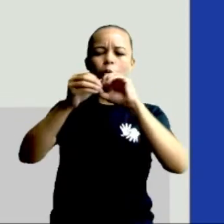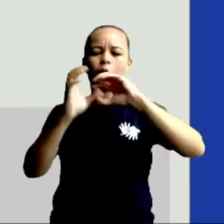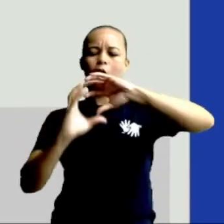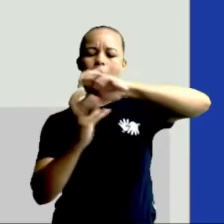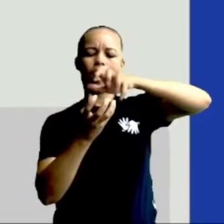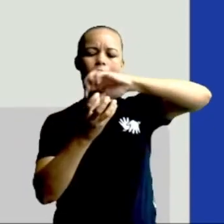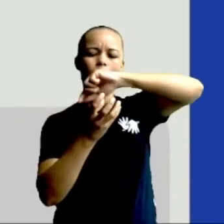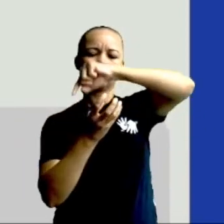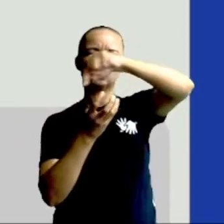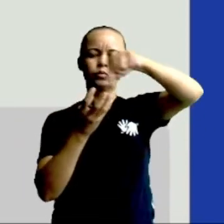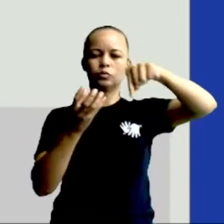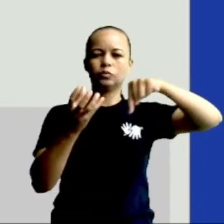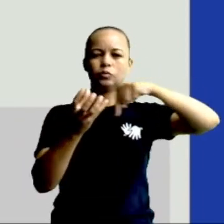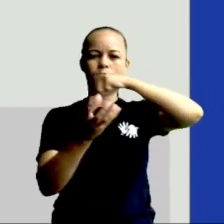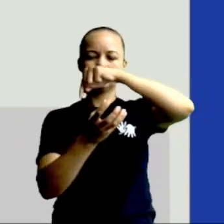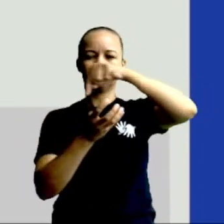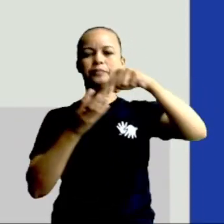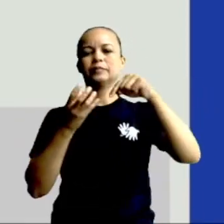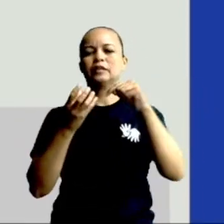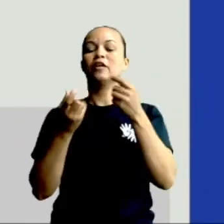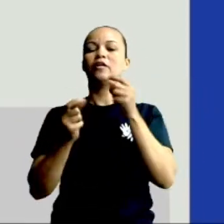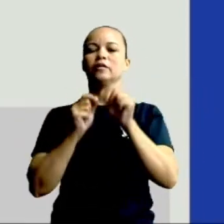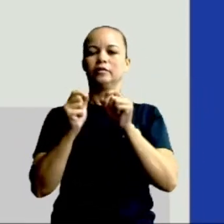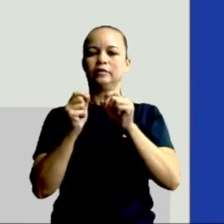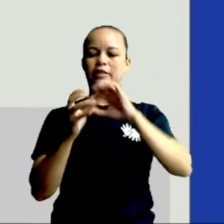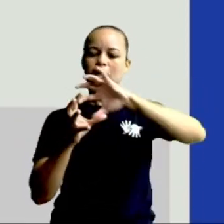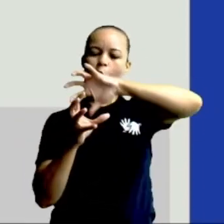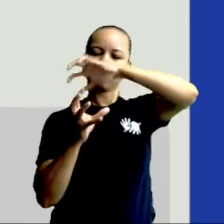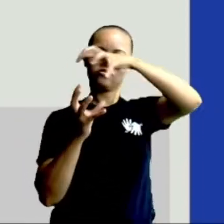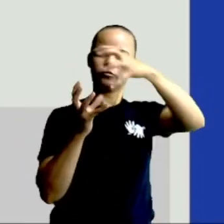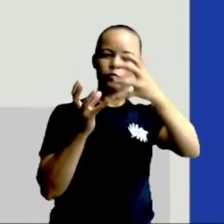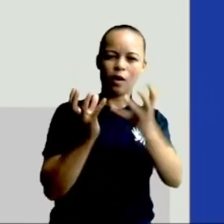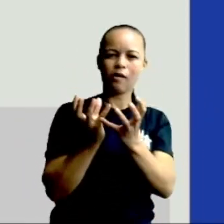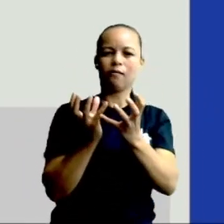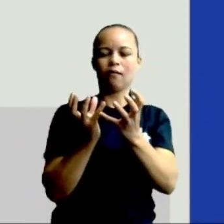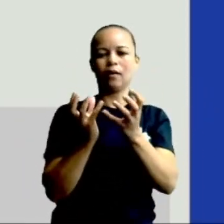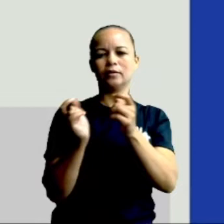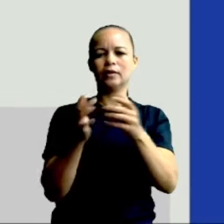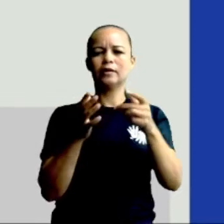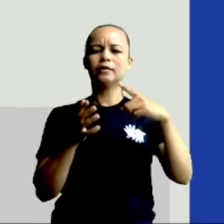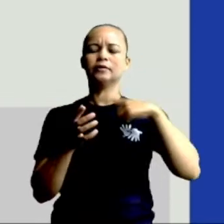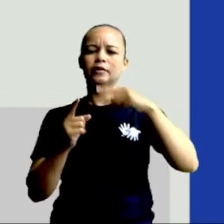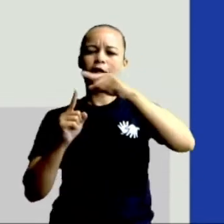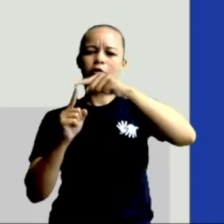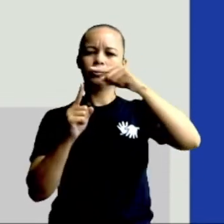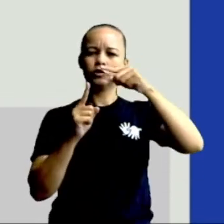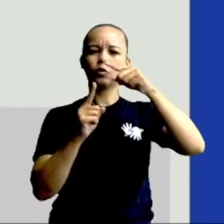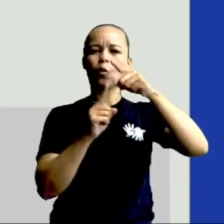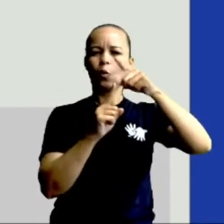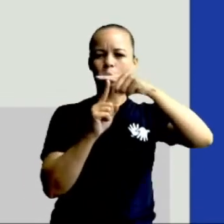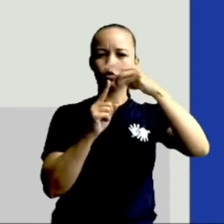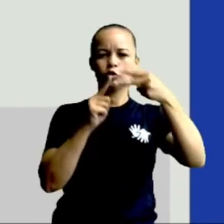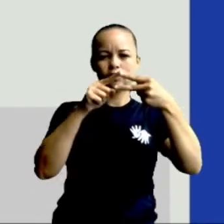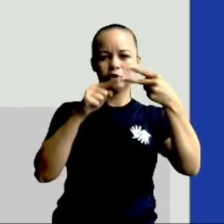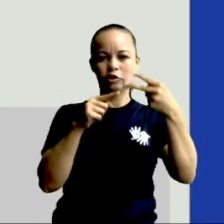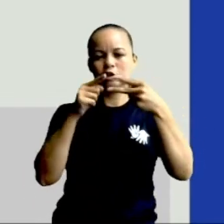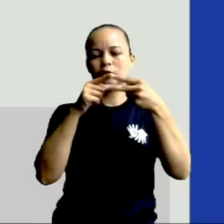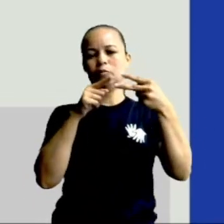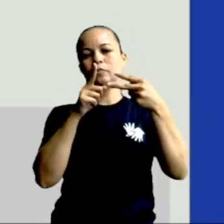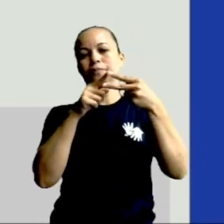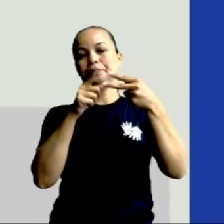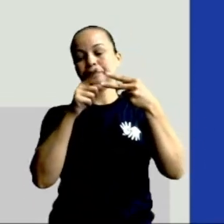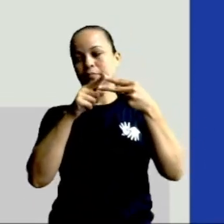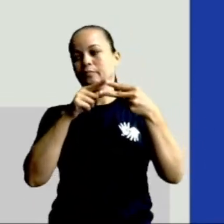e no planisfério que formam uma espécie de rede. Existem dois tipos de linhas imaginárias em mapas e no globo